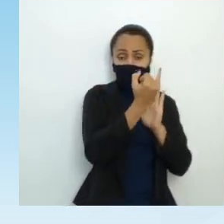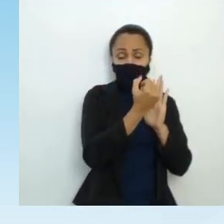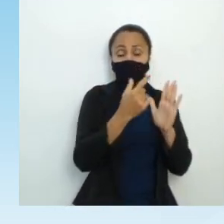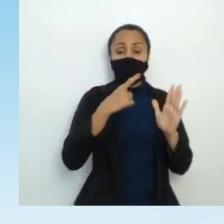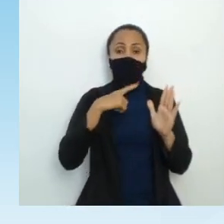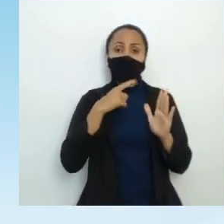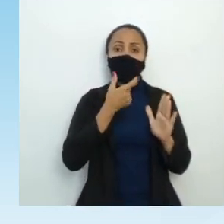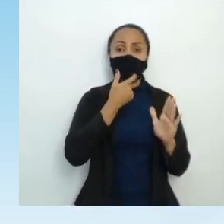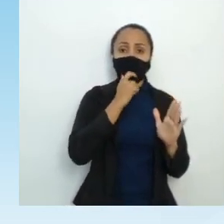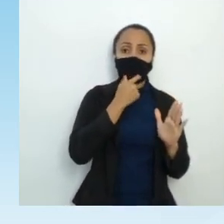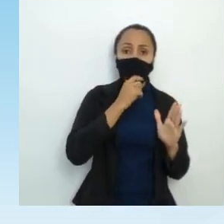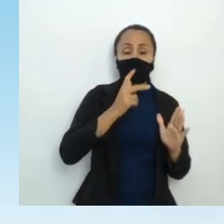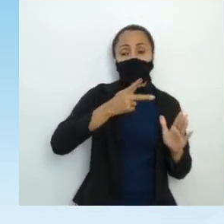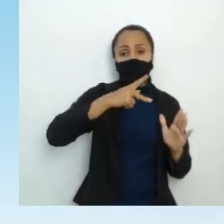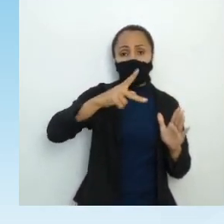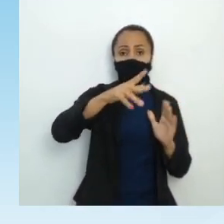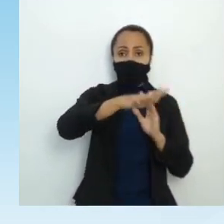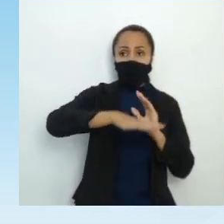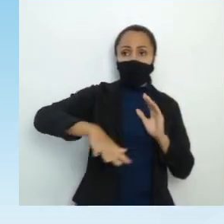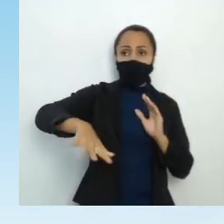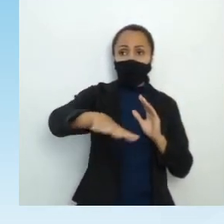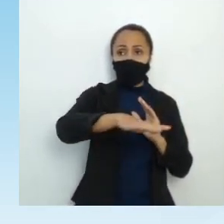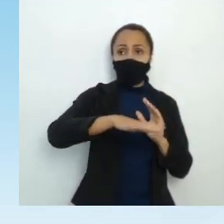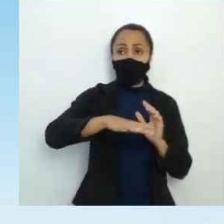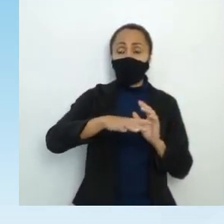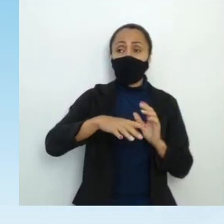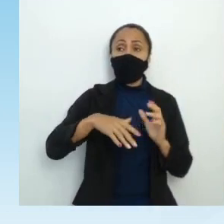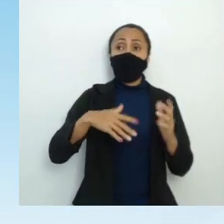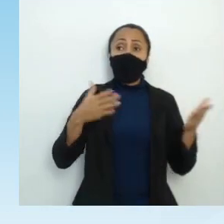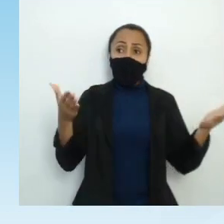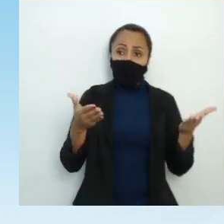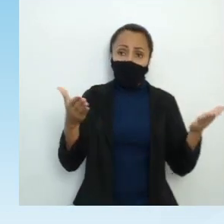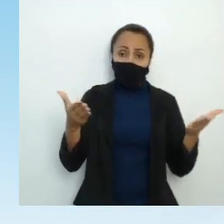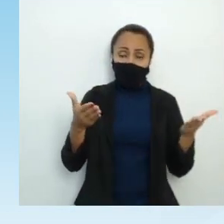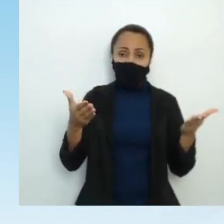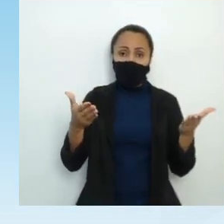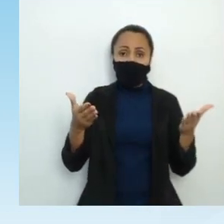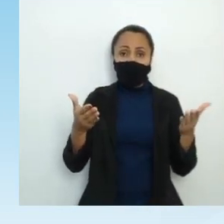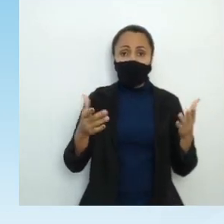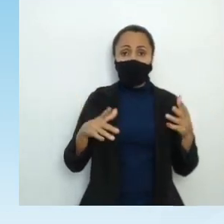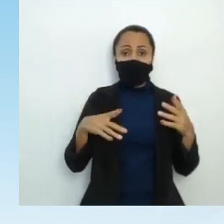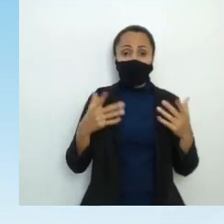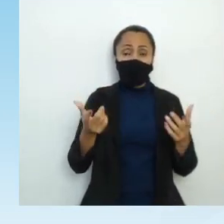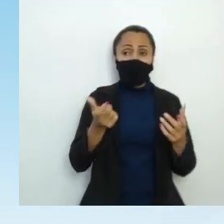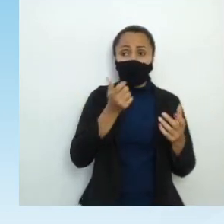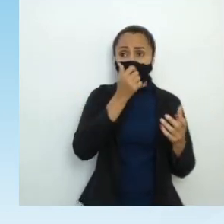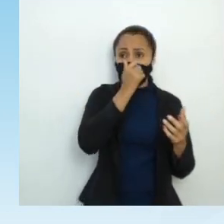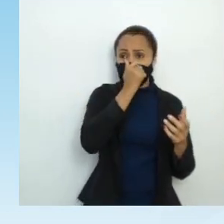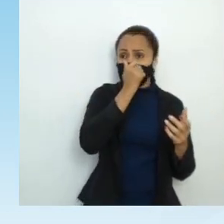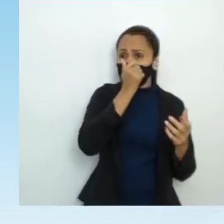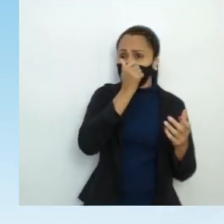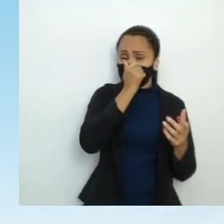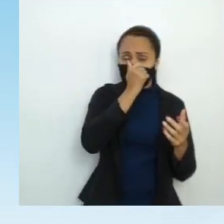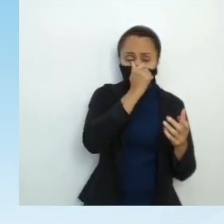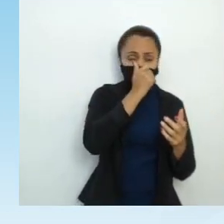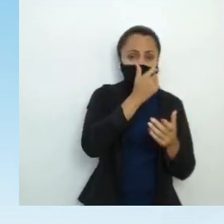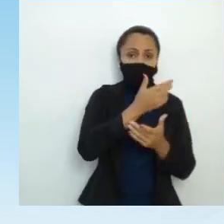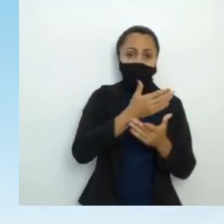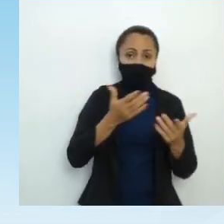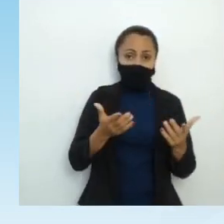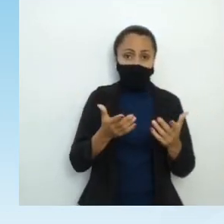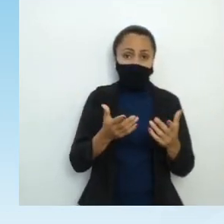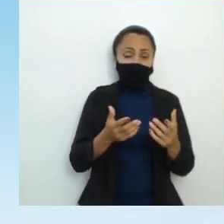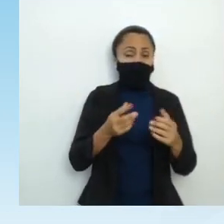Inglaterra a sua metrópole. Agora, essa galera estava sendo sufocada pelo excessivo imposição